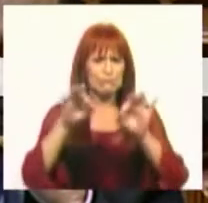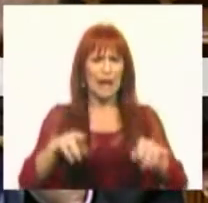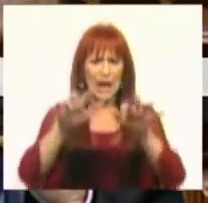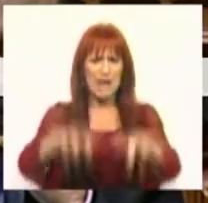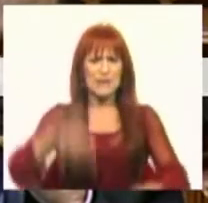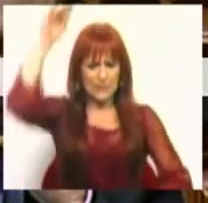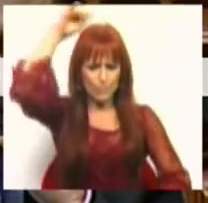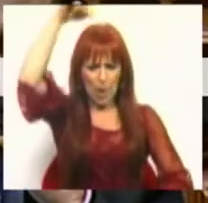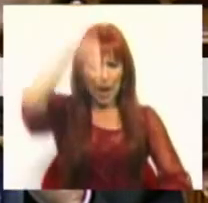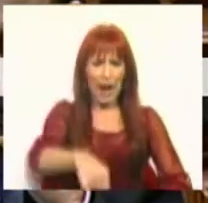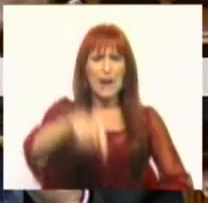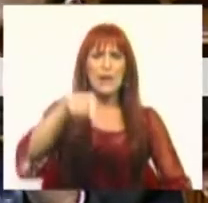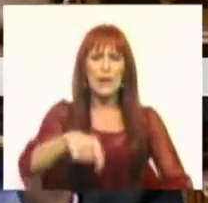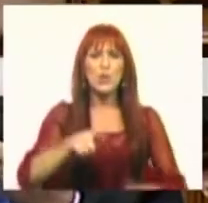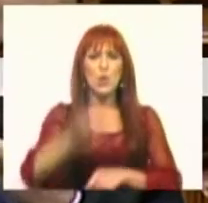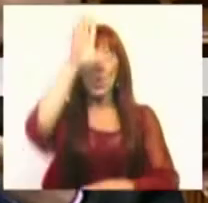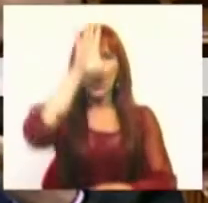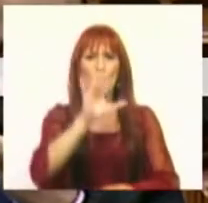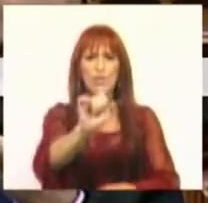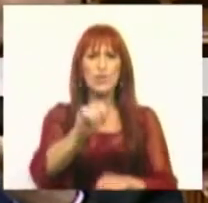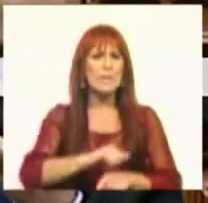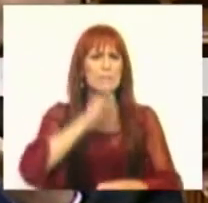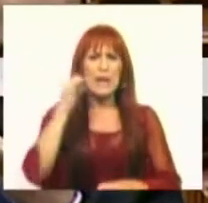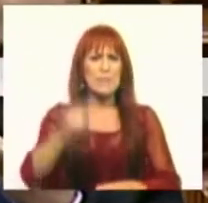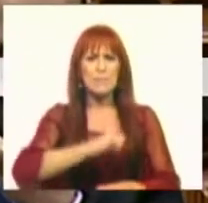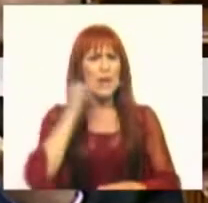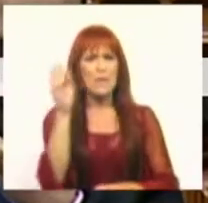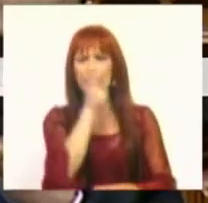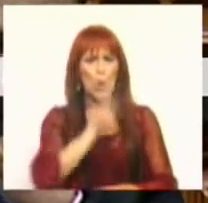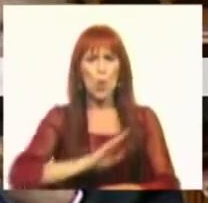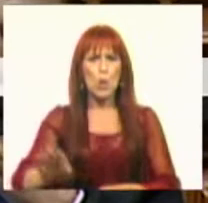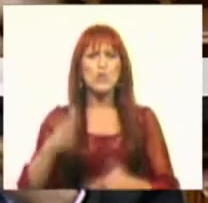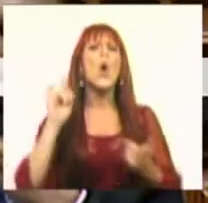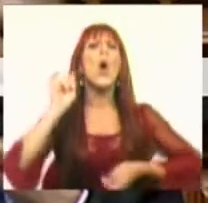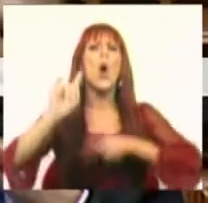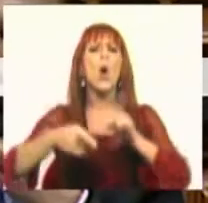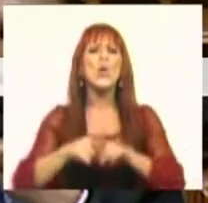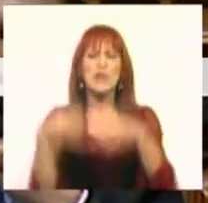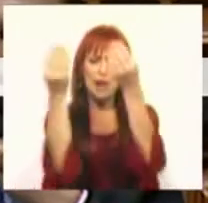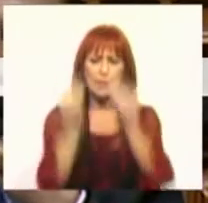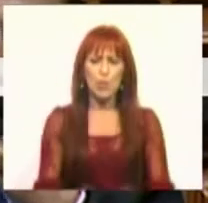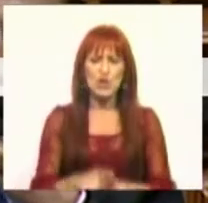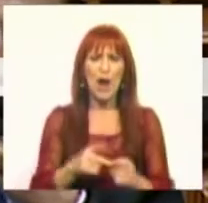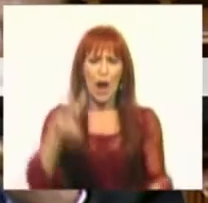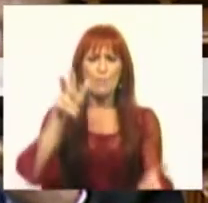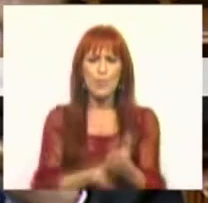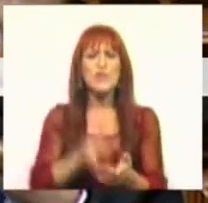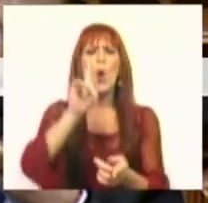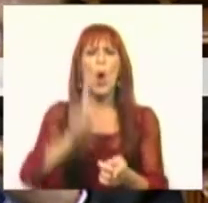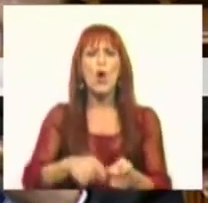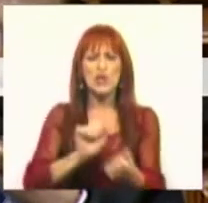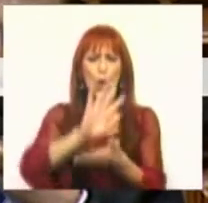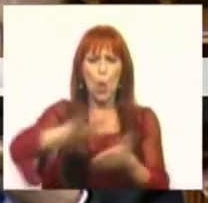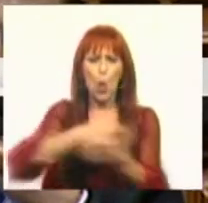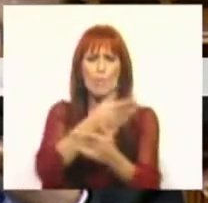nesta Assembleia da República e que o Governo ainda não concretizou, que é a elaboração e aprovação de um